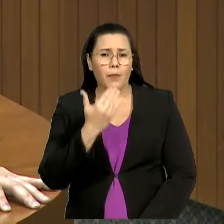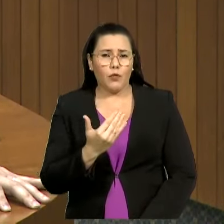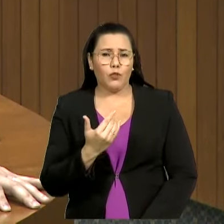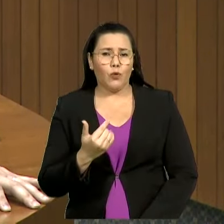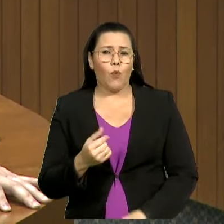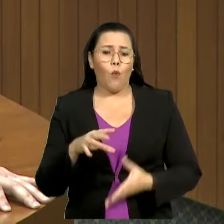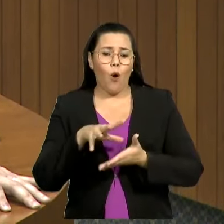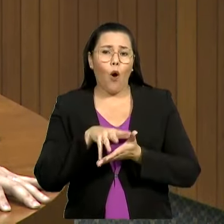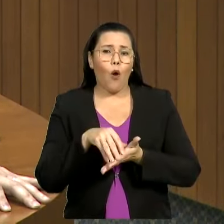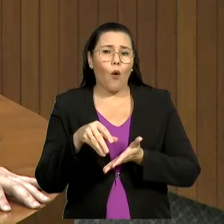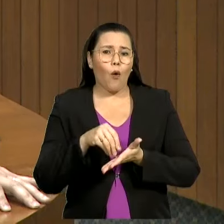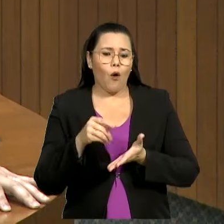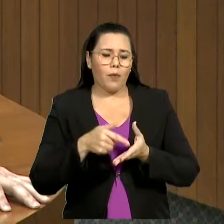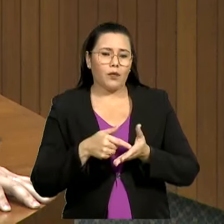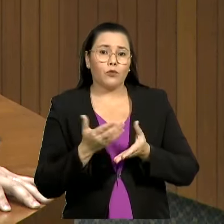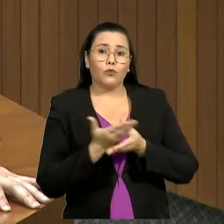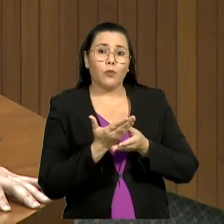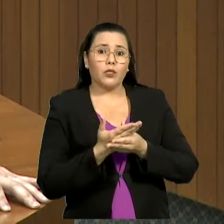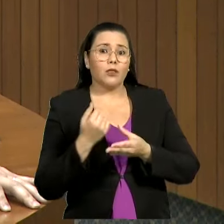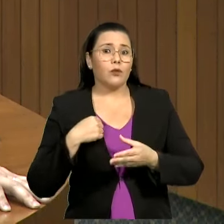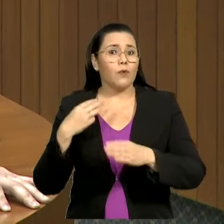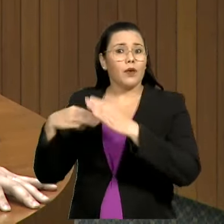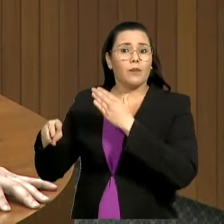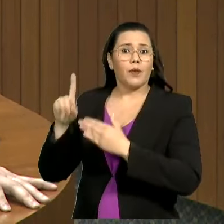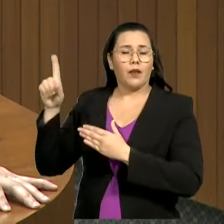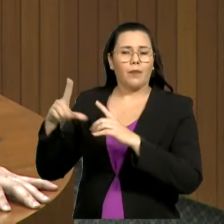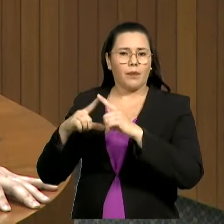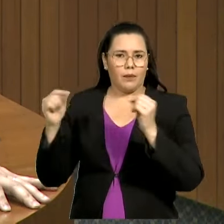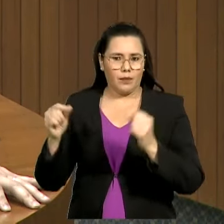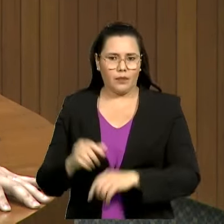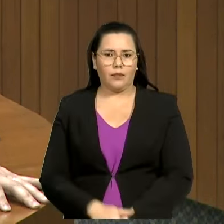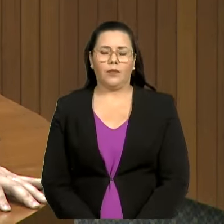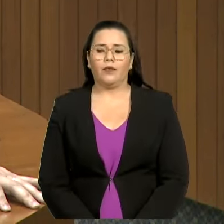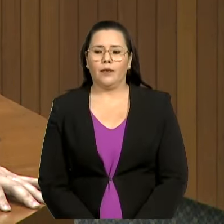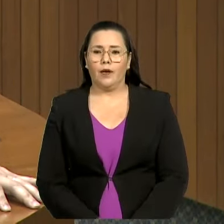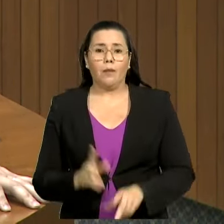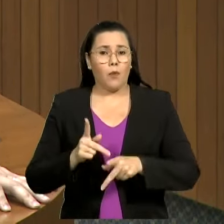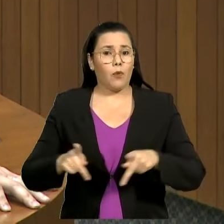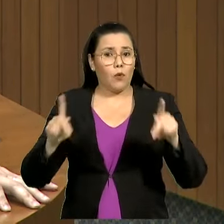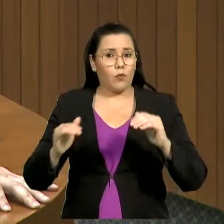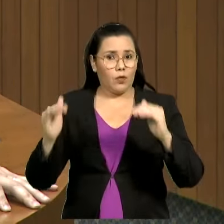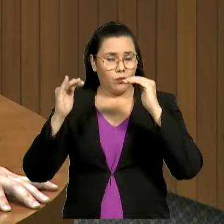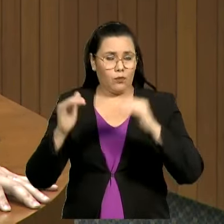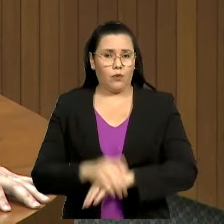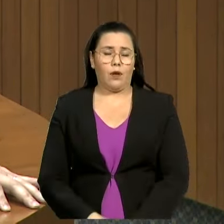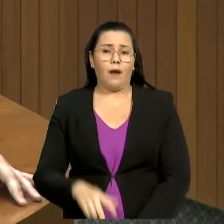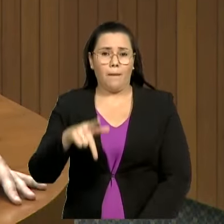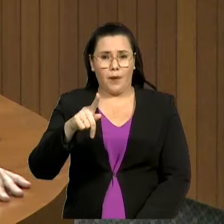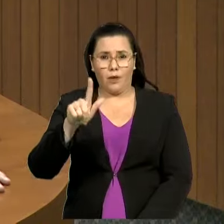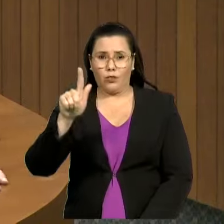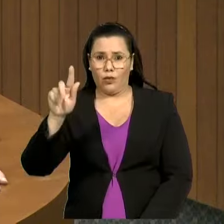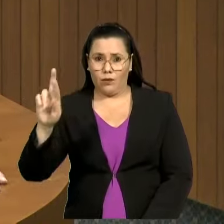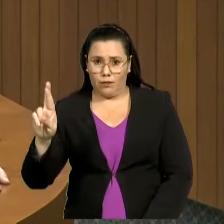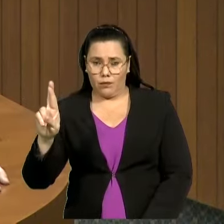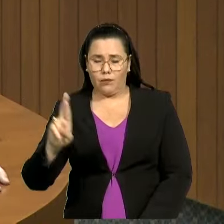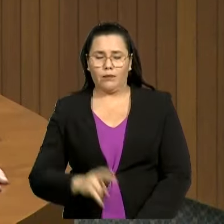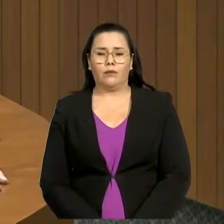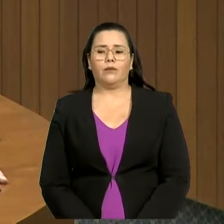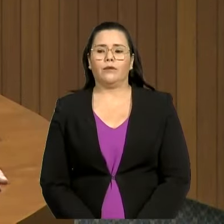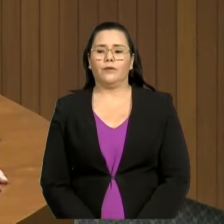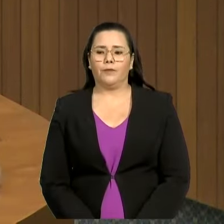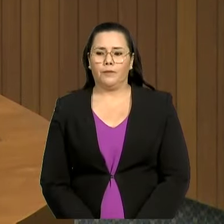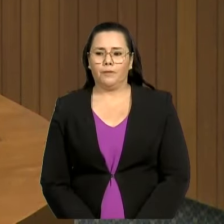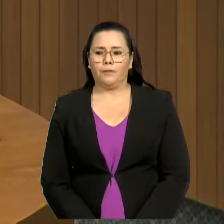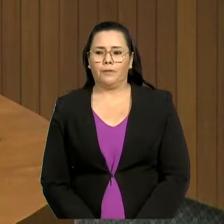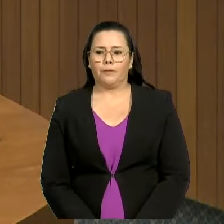ao Procurador-Geral da República e soube também que ele também representou ao Procurador-Geral da República pelo mesmo